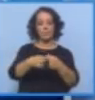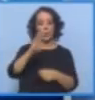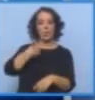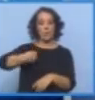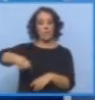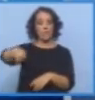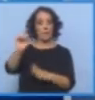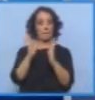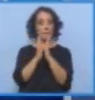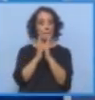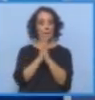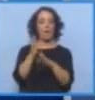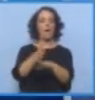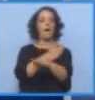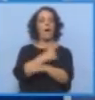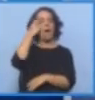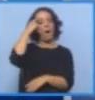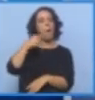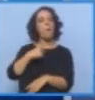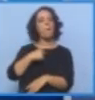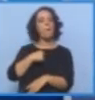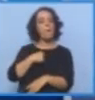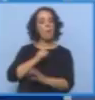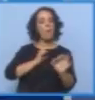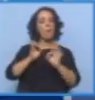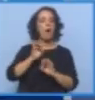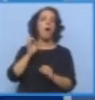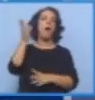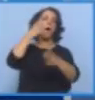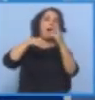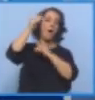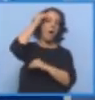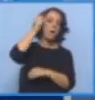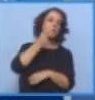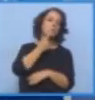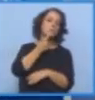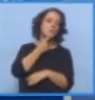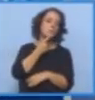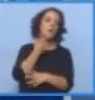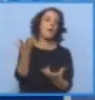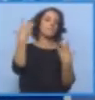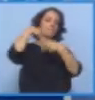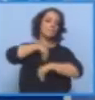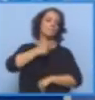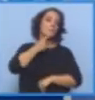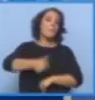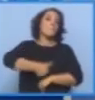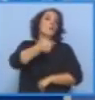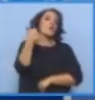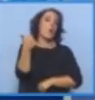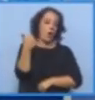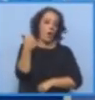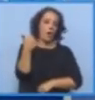uma preparação prévia para que possa perceber e aprender melhor o texto, que depois na liturgia tem um